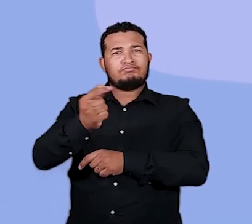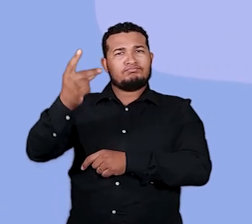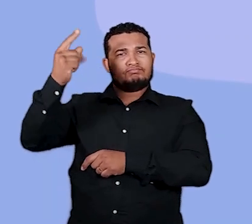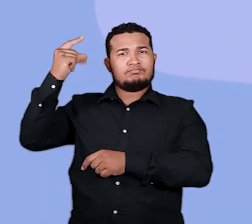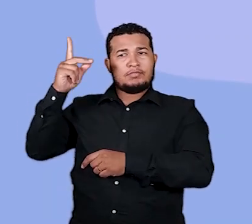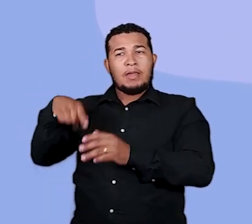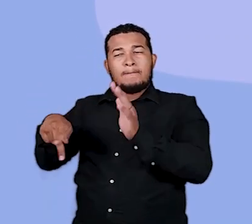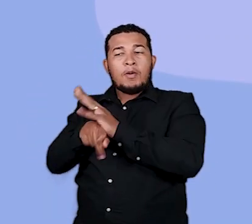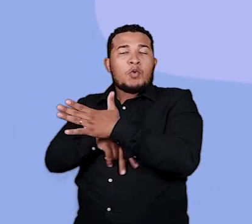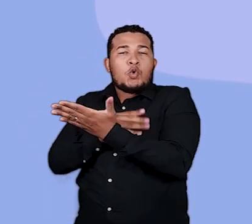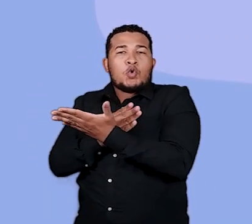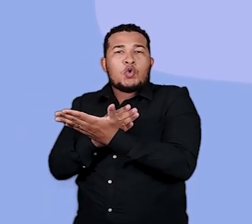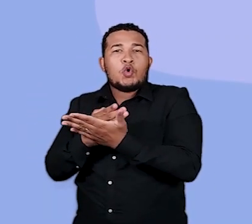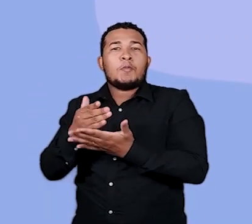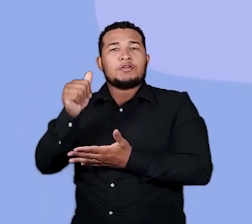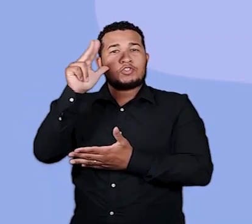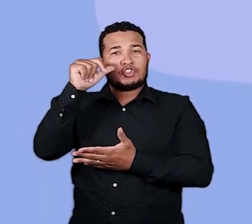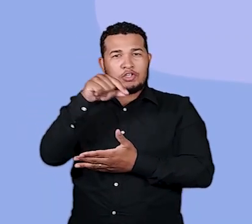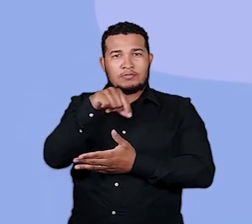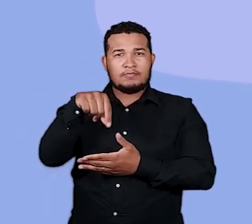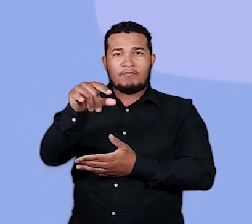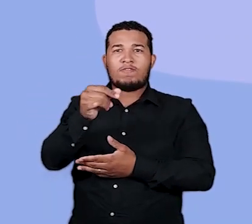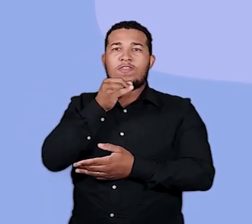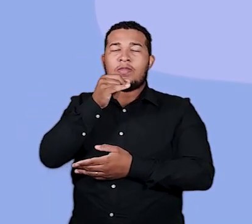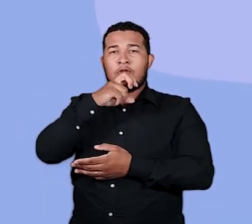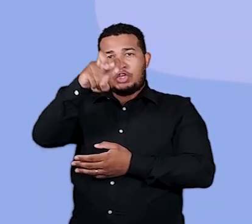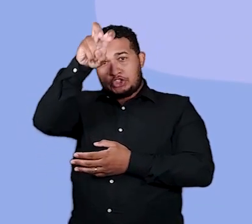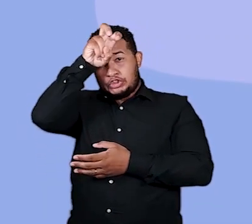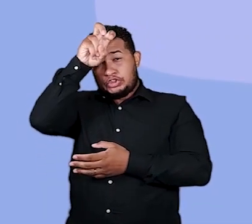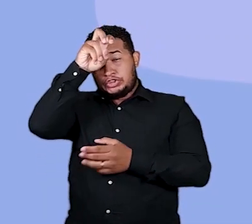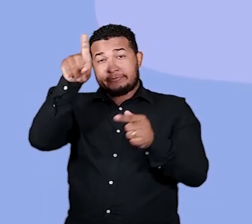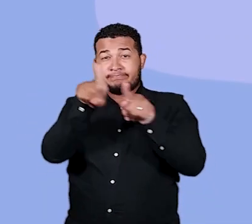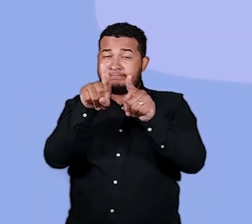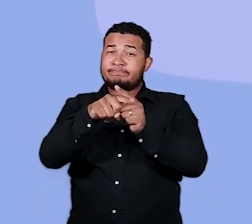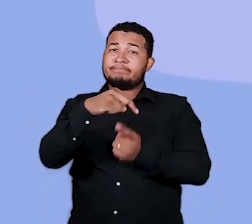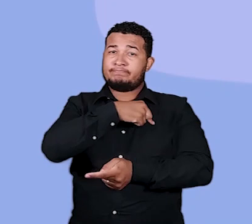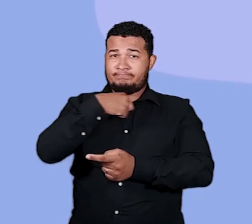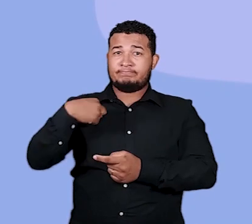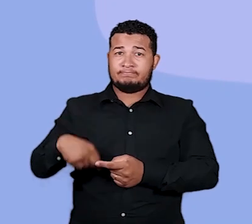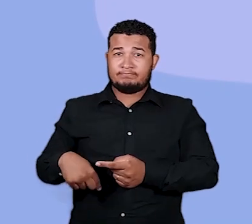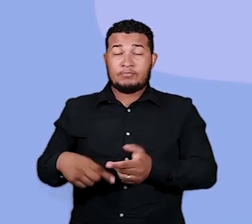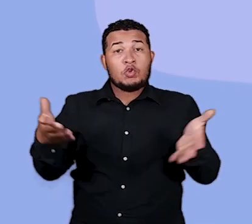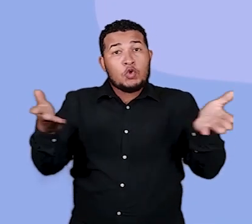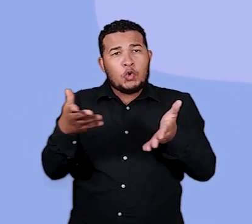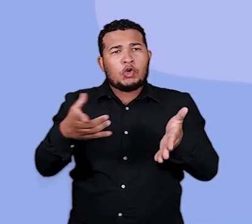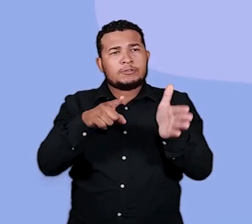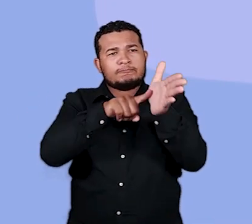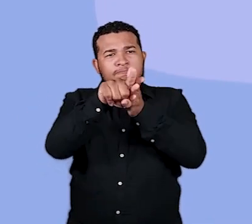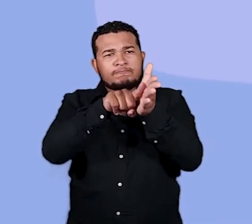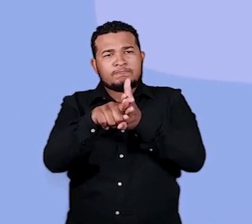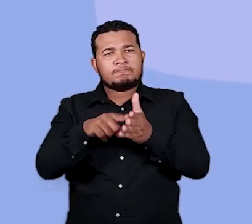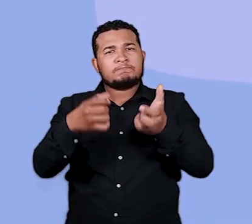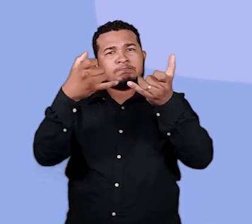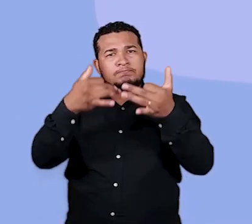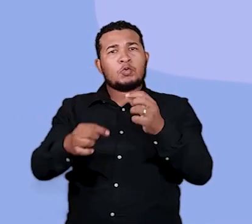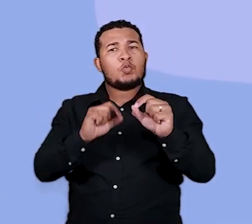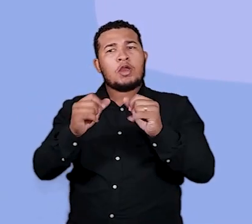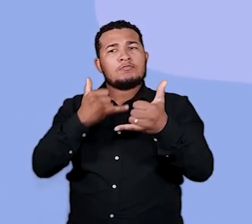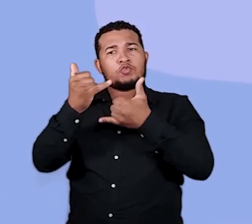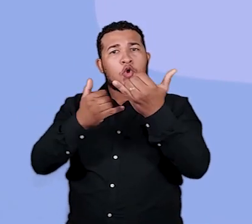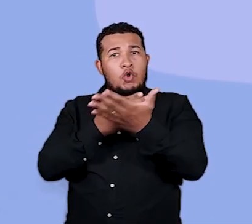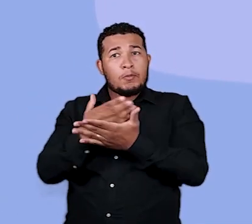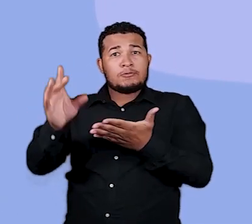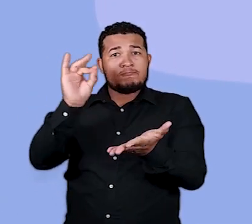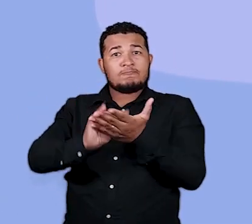tenham sido apontadas como o berço do xadrez, tais como o Antigo Egito e a China, na atualidade pesquisas afirmam que o jogo tenha